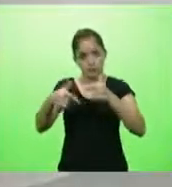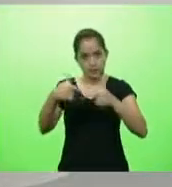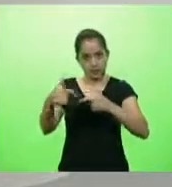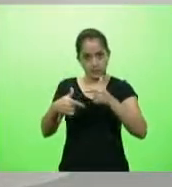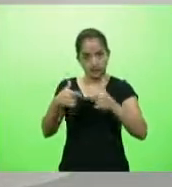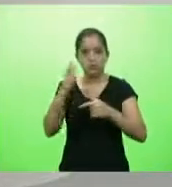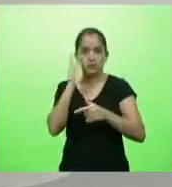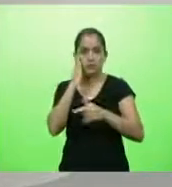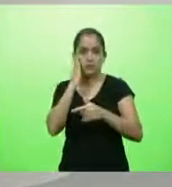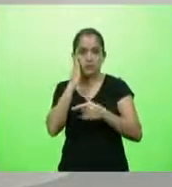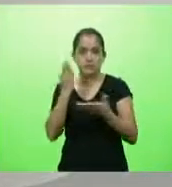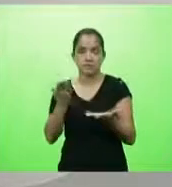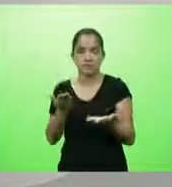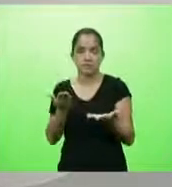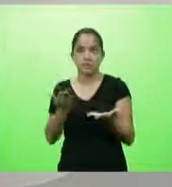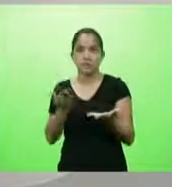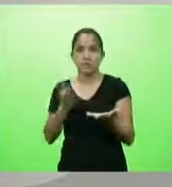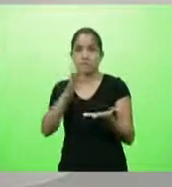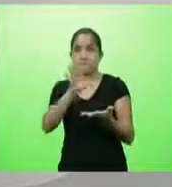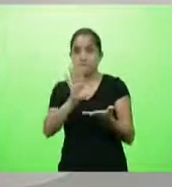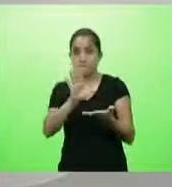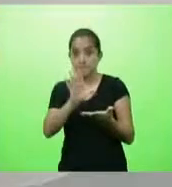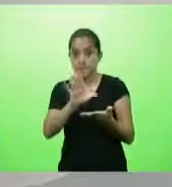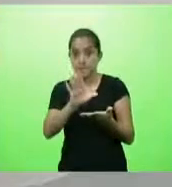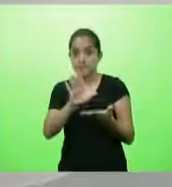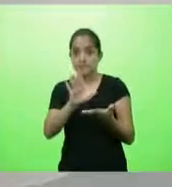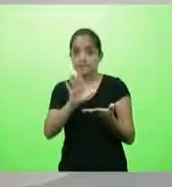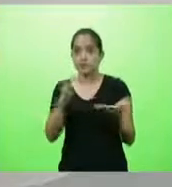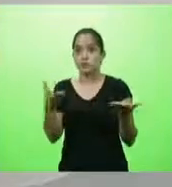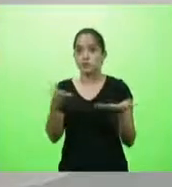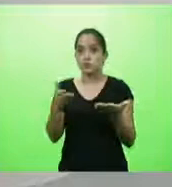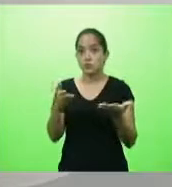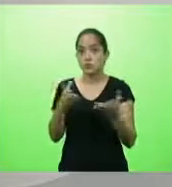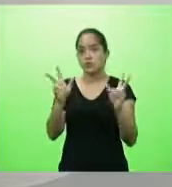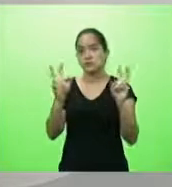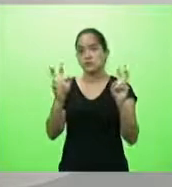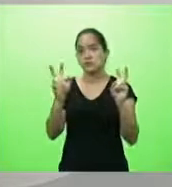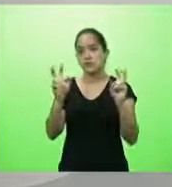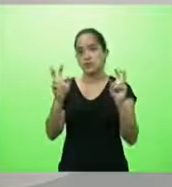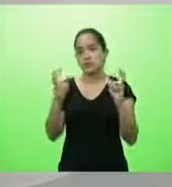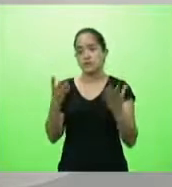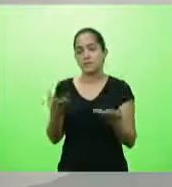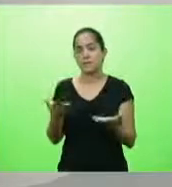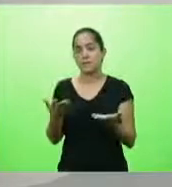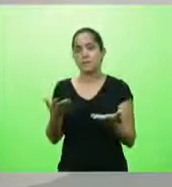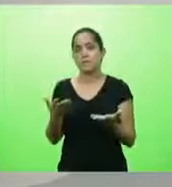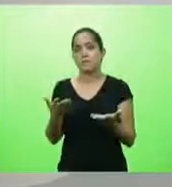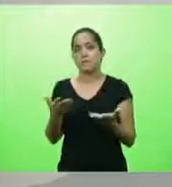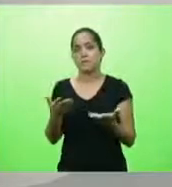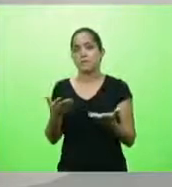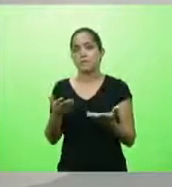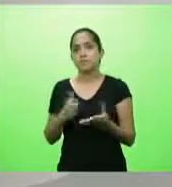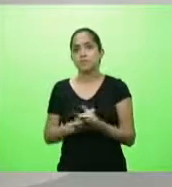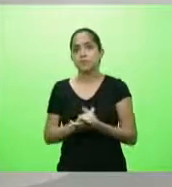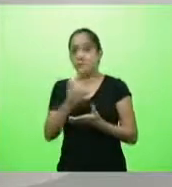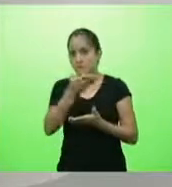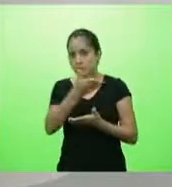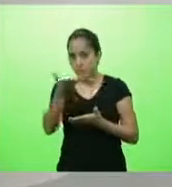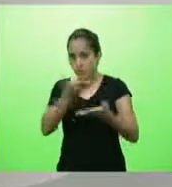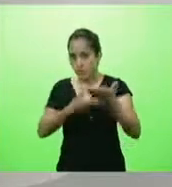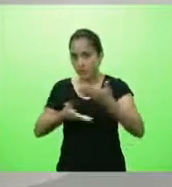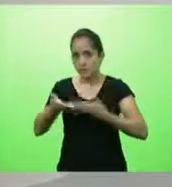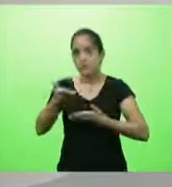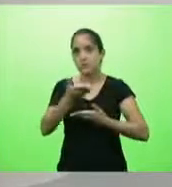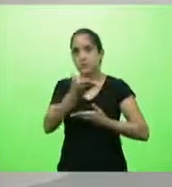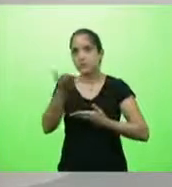assunto. Eu vim levantar essa questão na tribuna para dividir com os colegas que nós